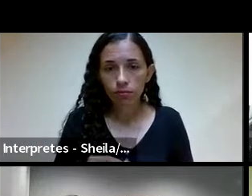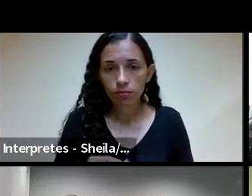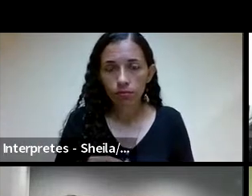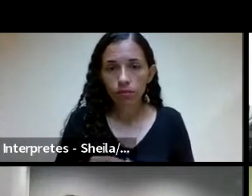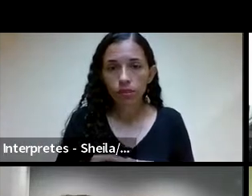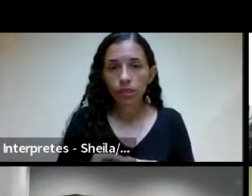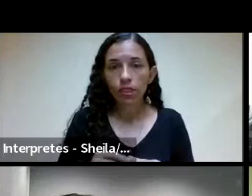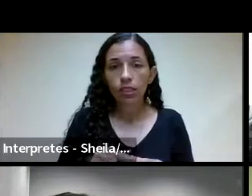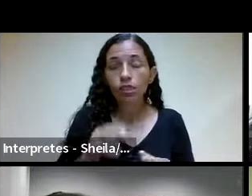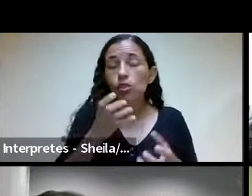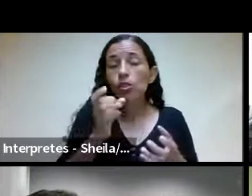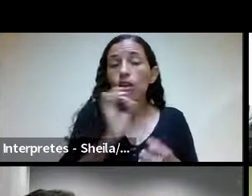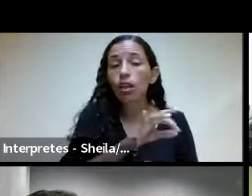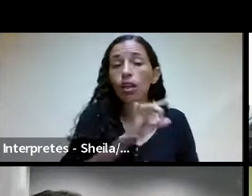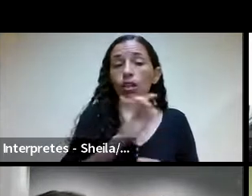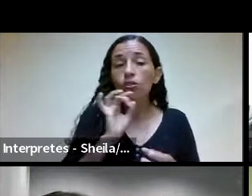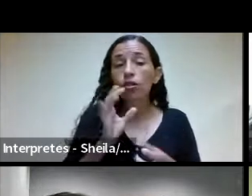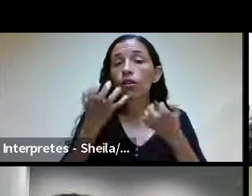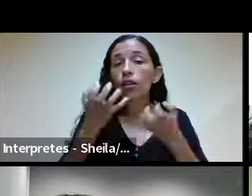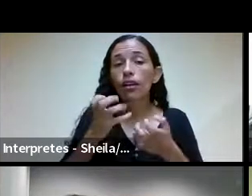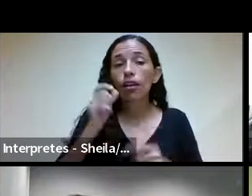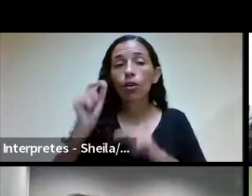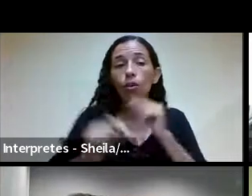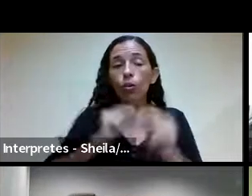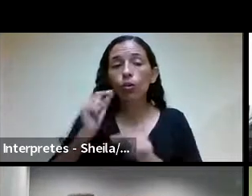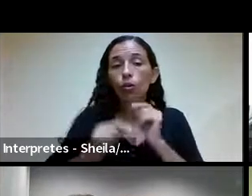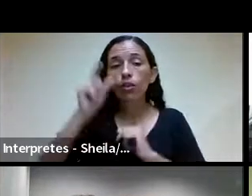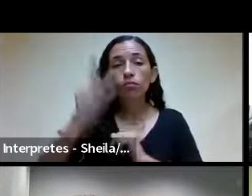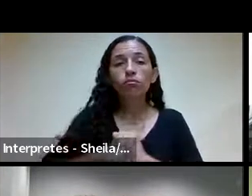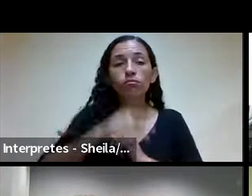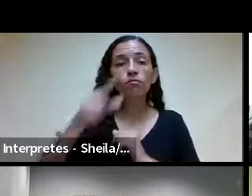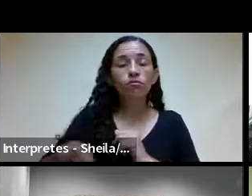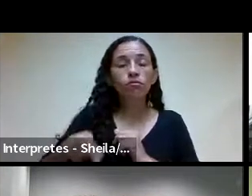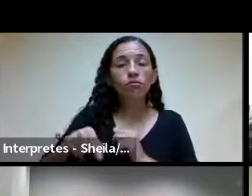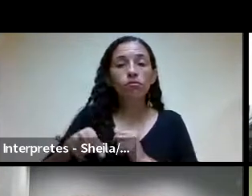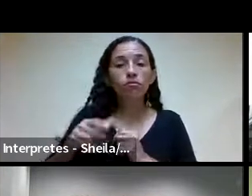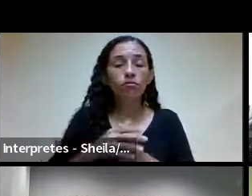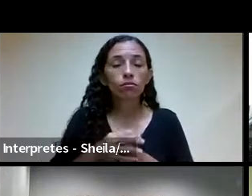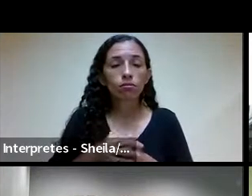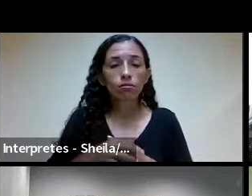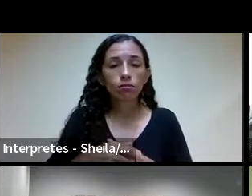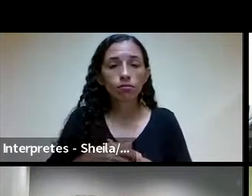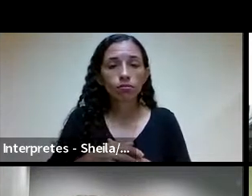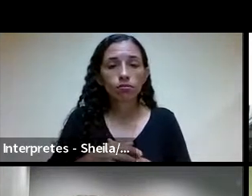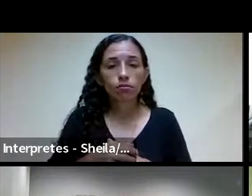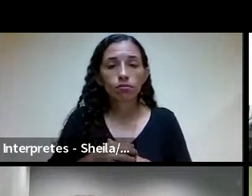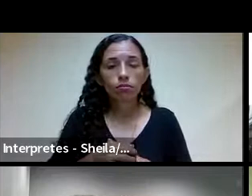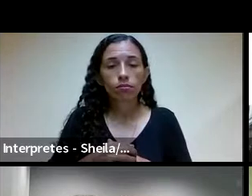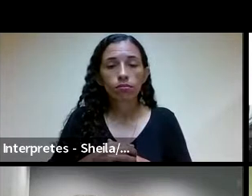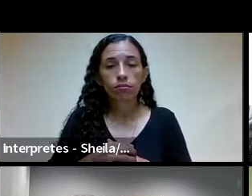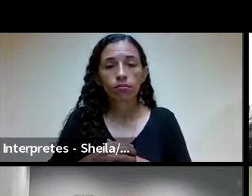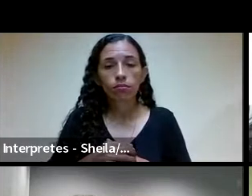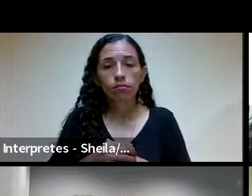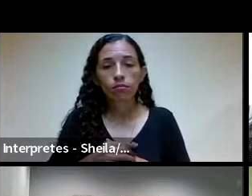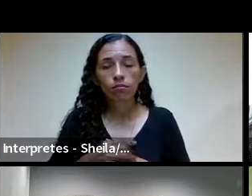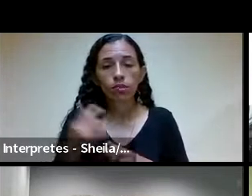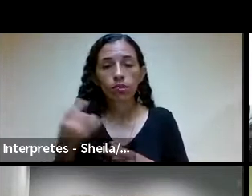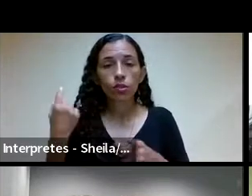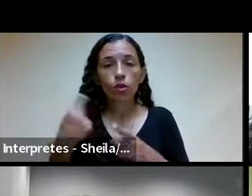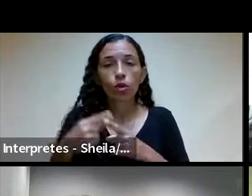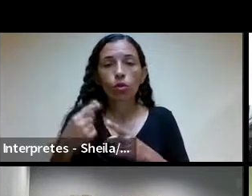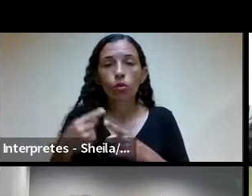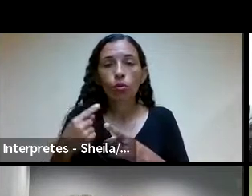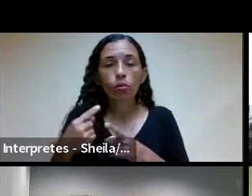nulidade de citação da demandante da representação eleitoral citada. Por isso, a litigação de má-fé, porque é uma